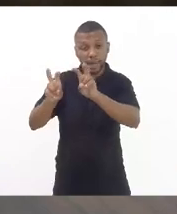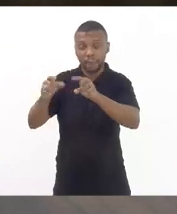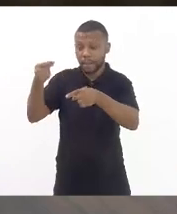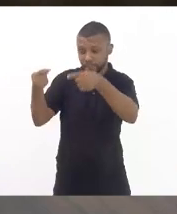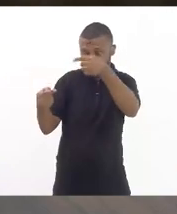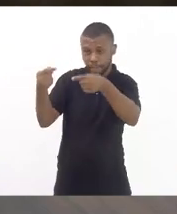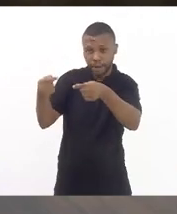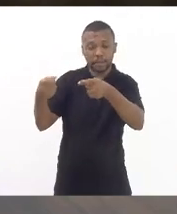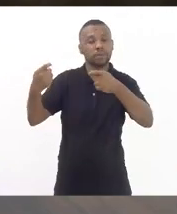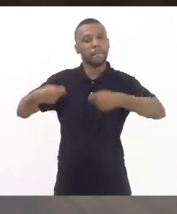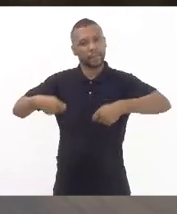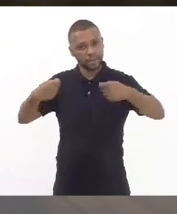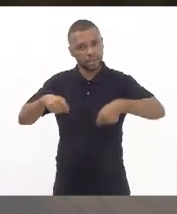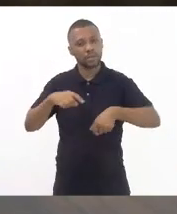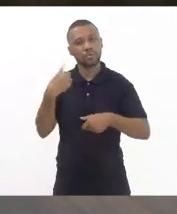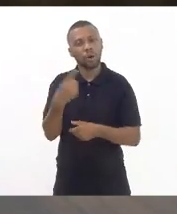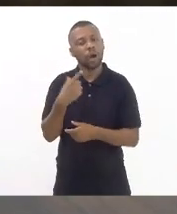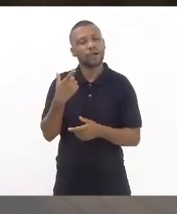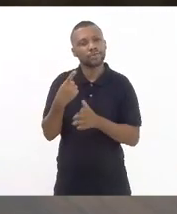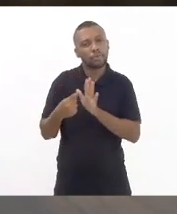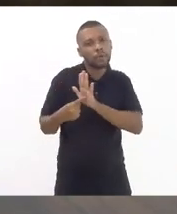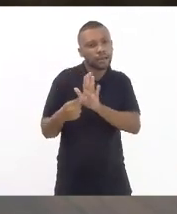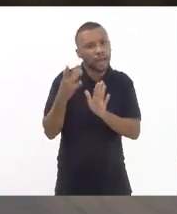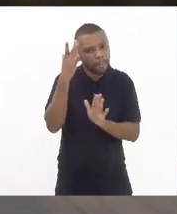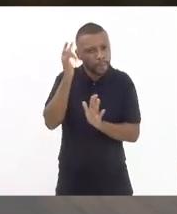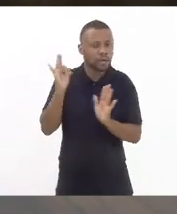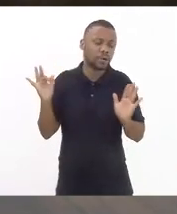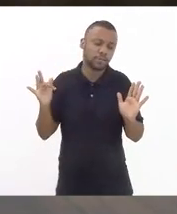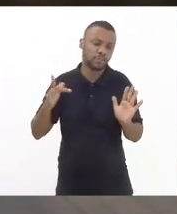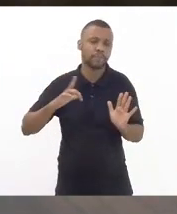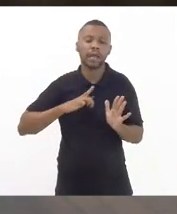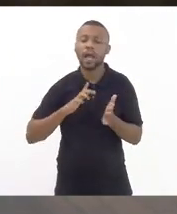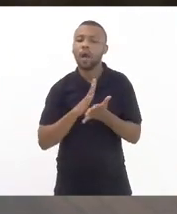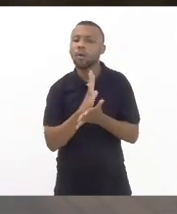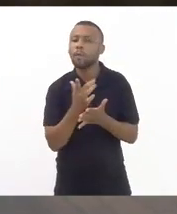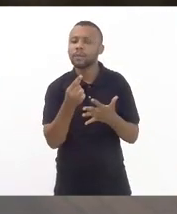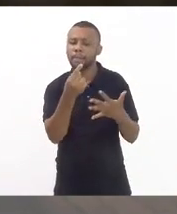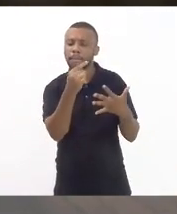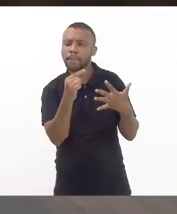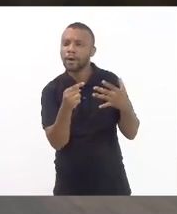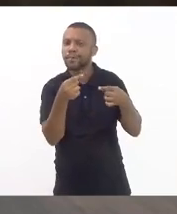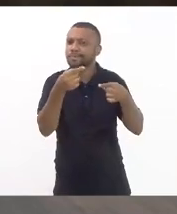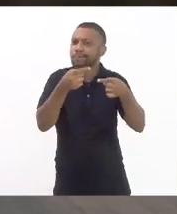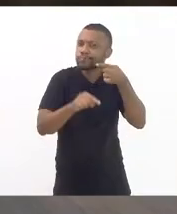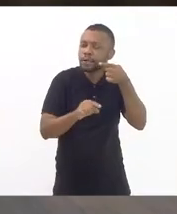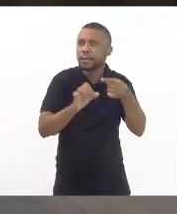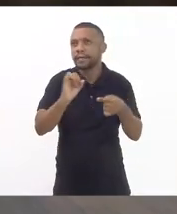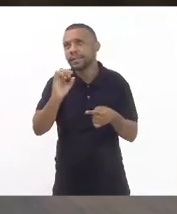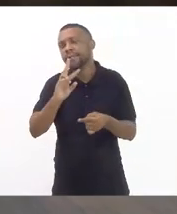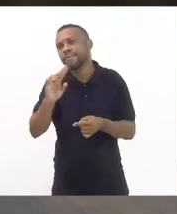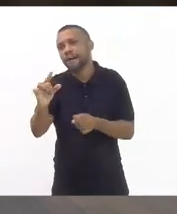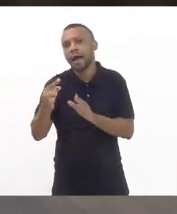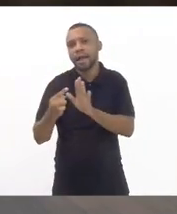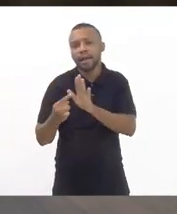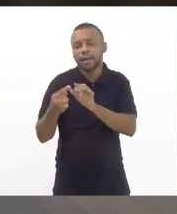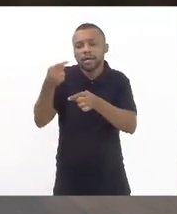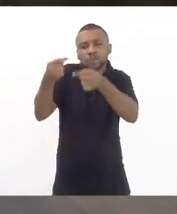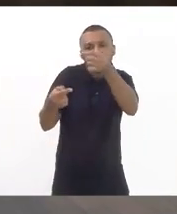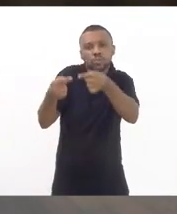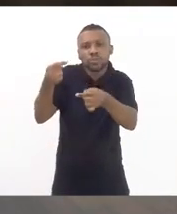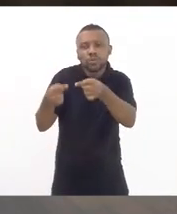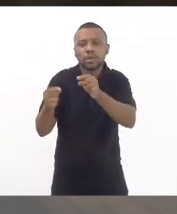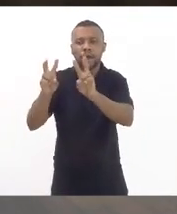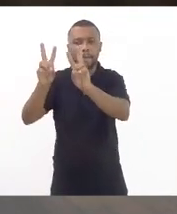traremos aqui amanhã. Há divergências, e não é nessa questão se vai colocar em pauta ou não, não é